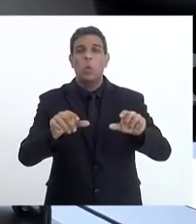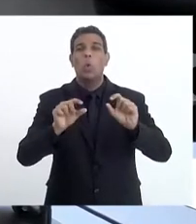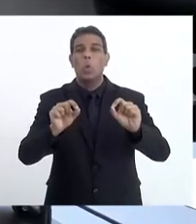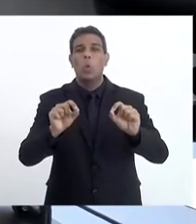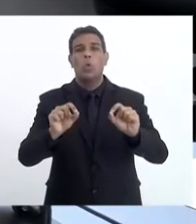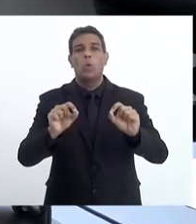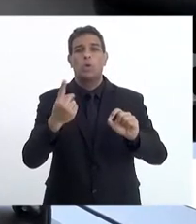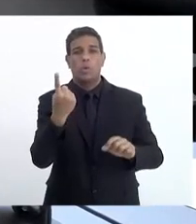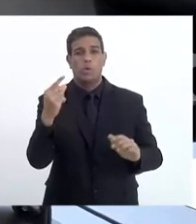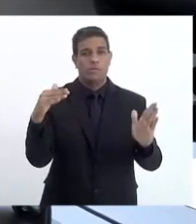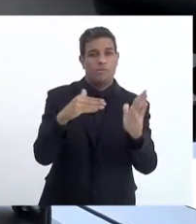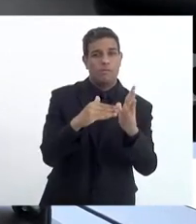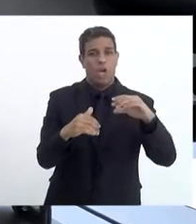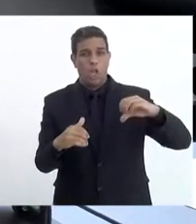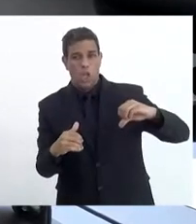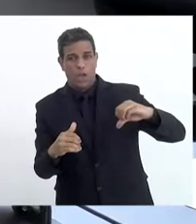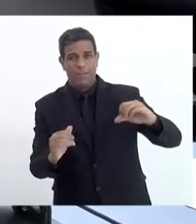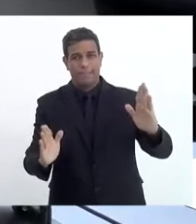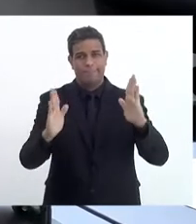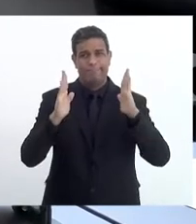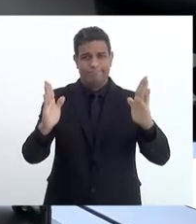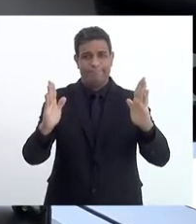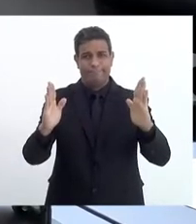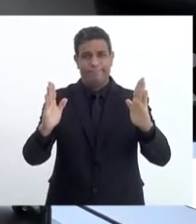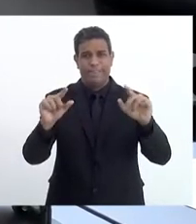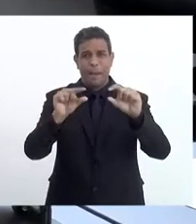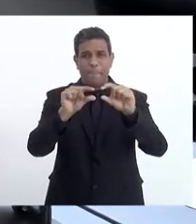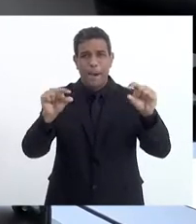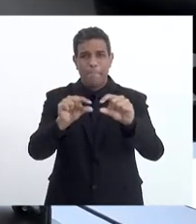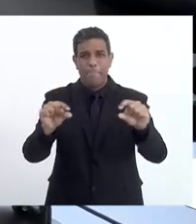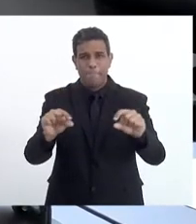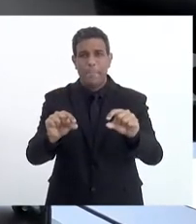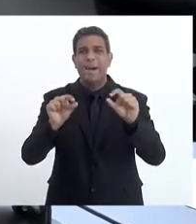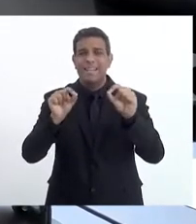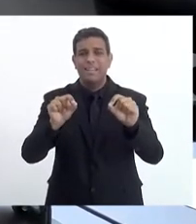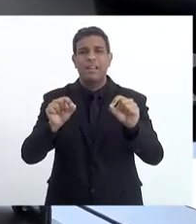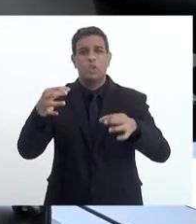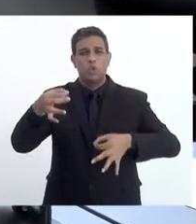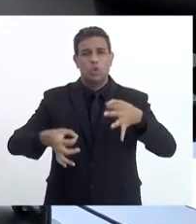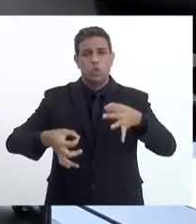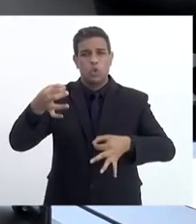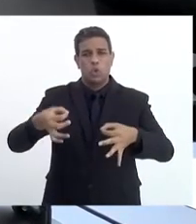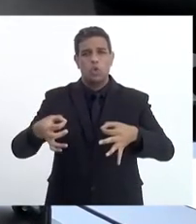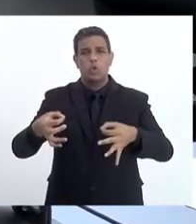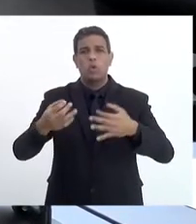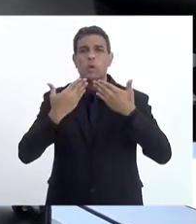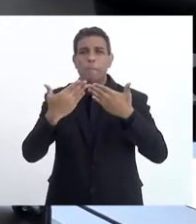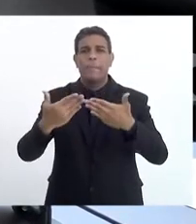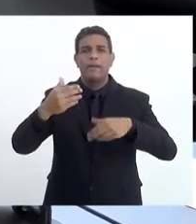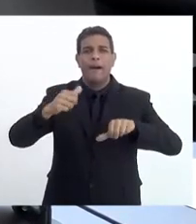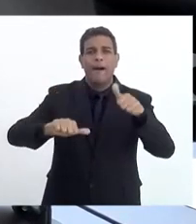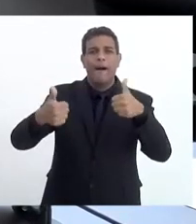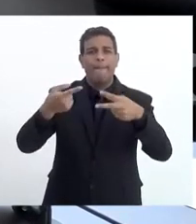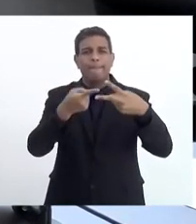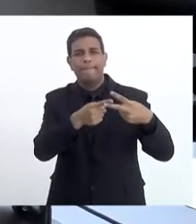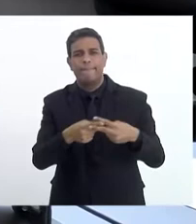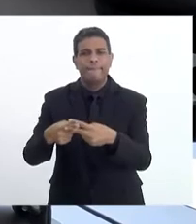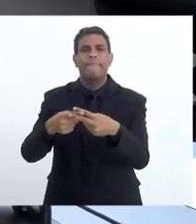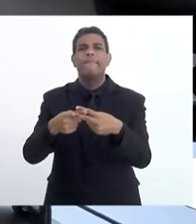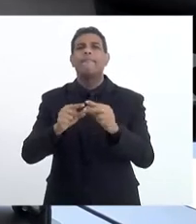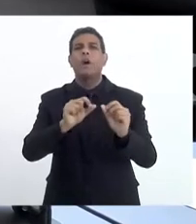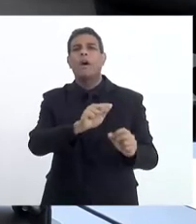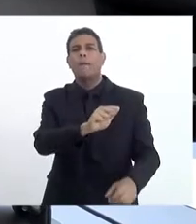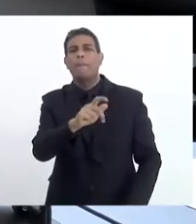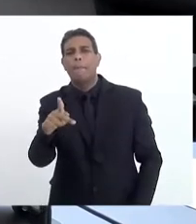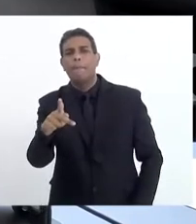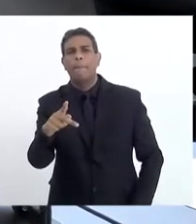é 9, é 11, deste artigo, Jusserja recolherá mensalmente ao Fundo Único de Previdência,